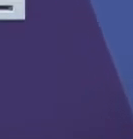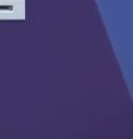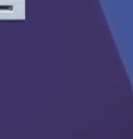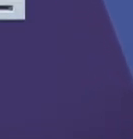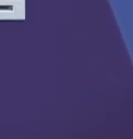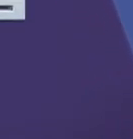rever esse programa, acesse